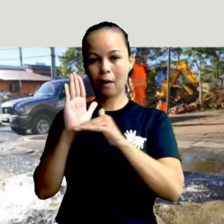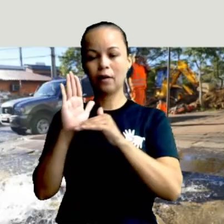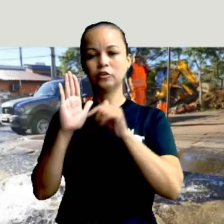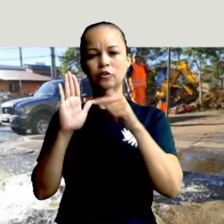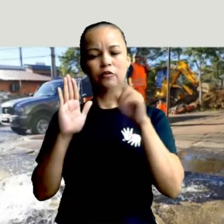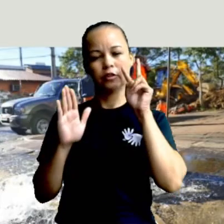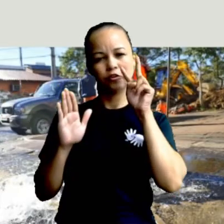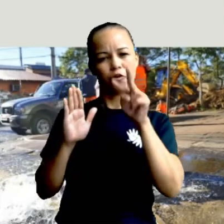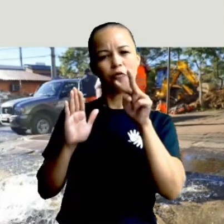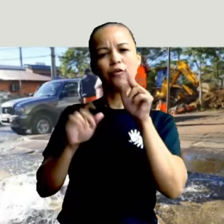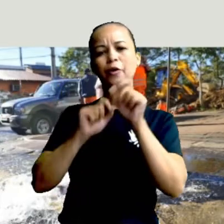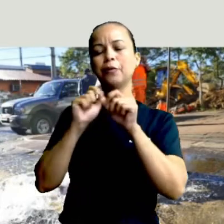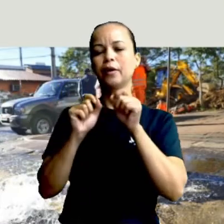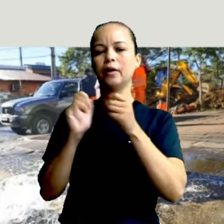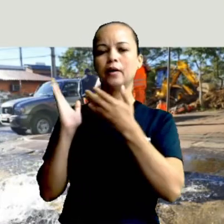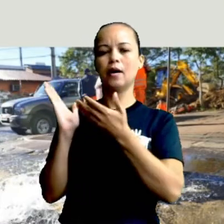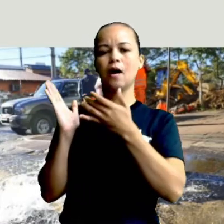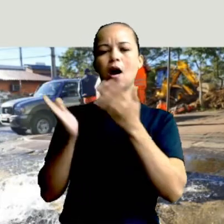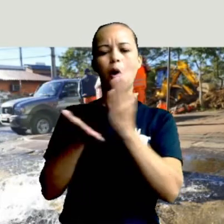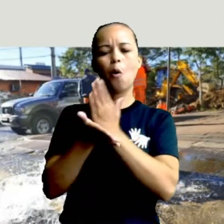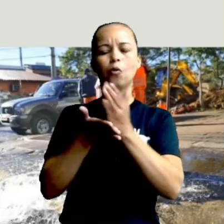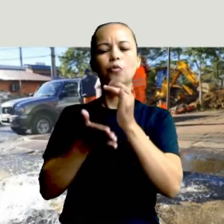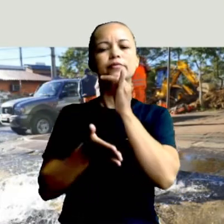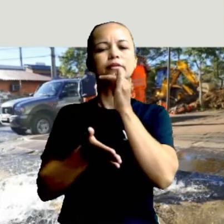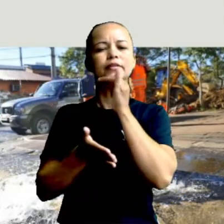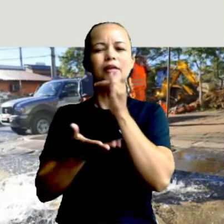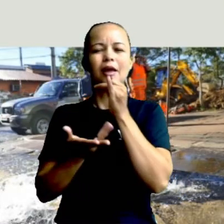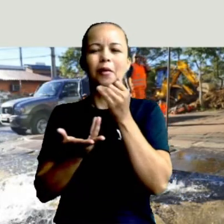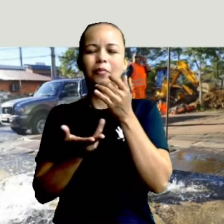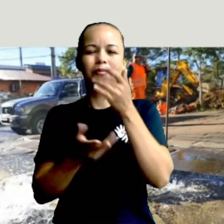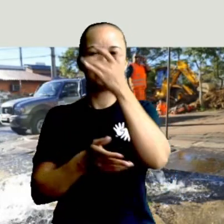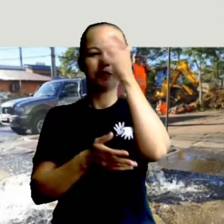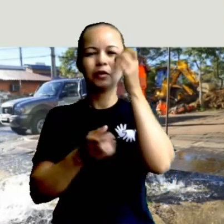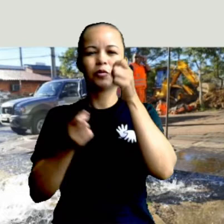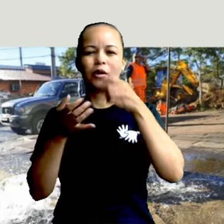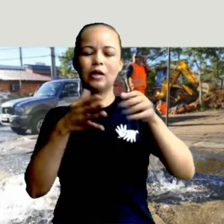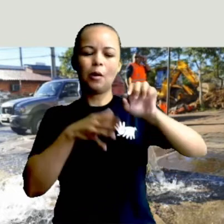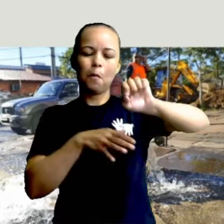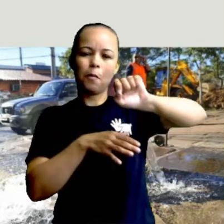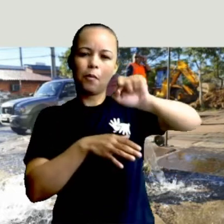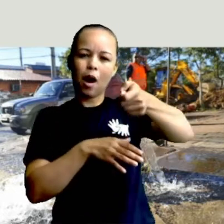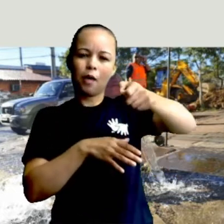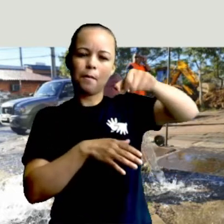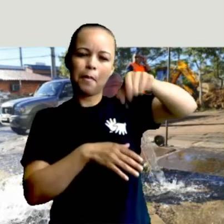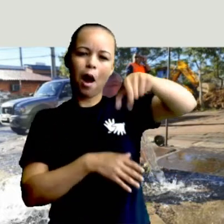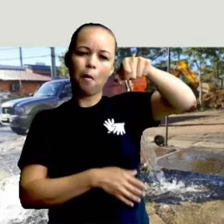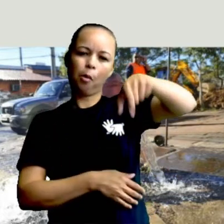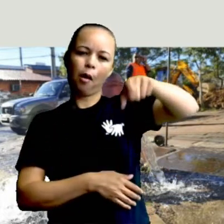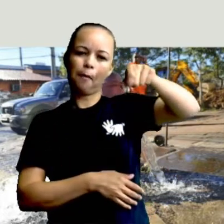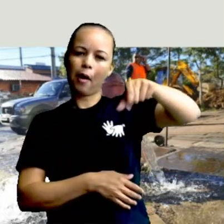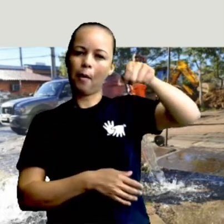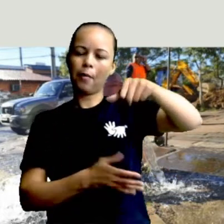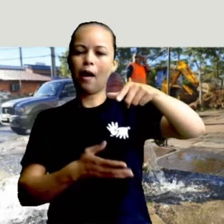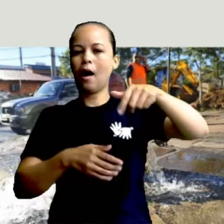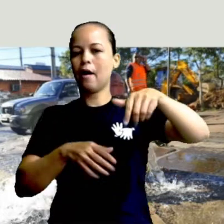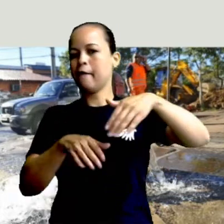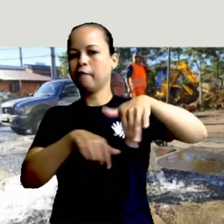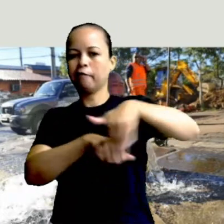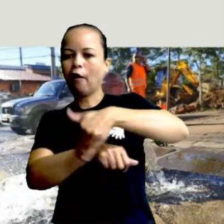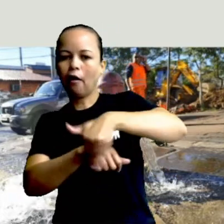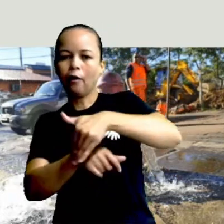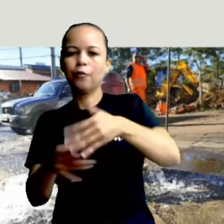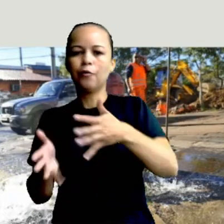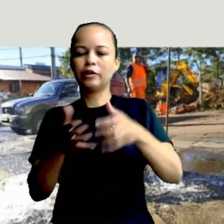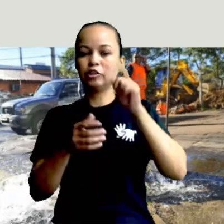ver, gente, ó, alguns exemplos de desperdício, né, quando tem vazamento de água, né, na nossa rua e a gente vê a rua